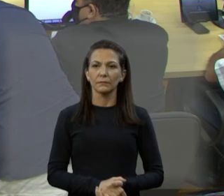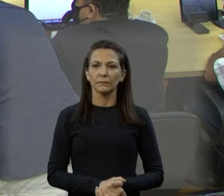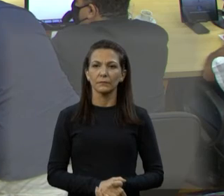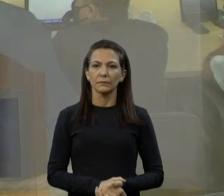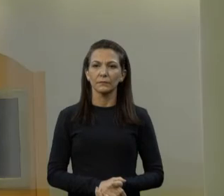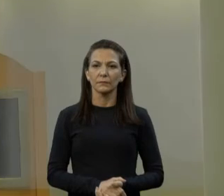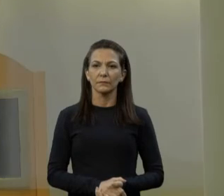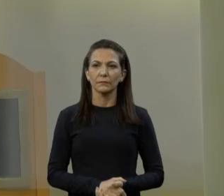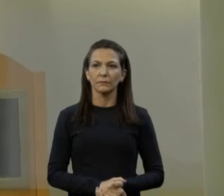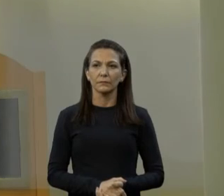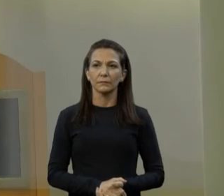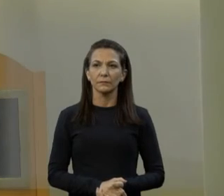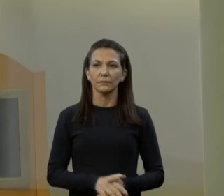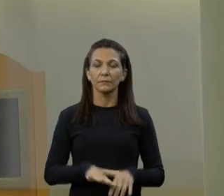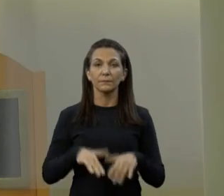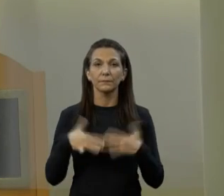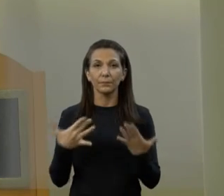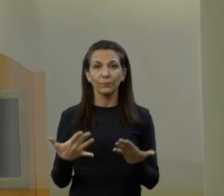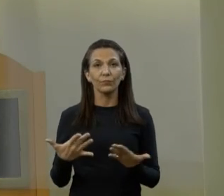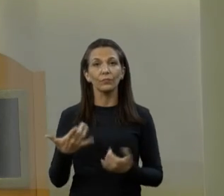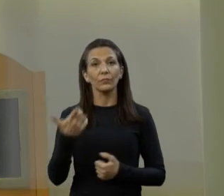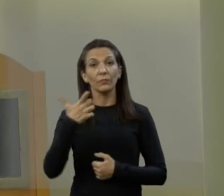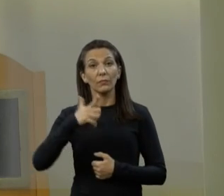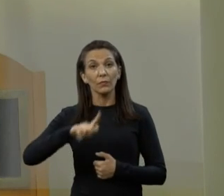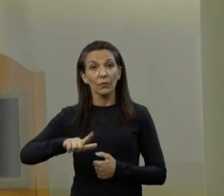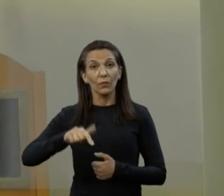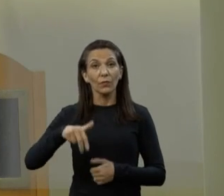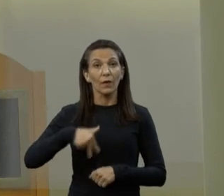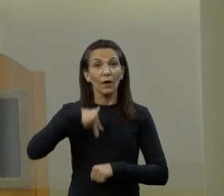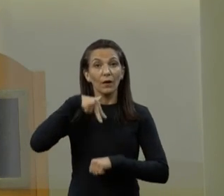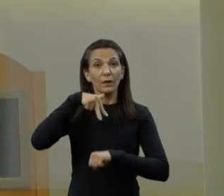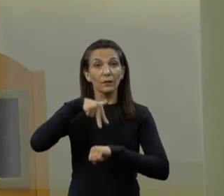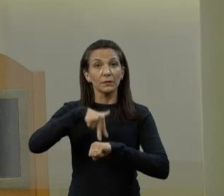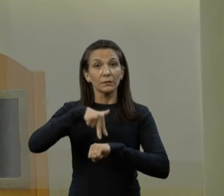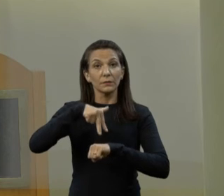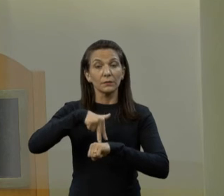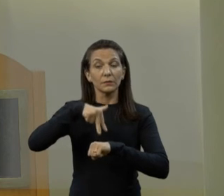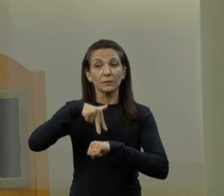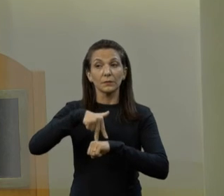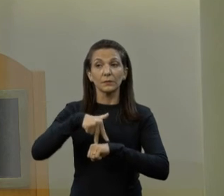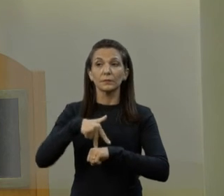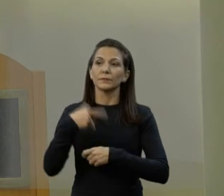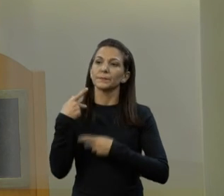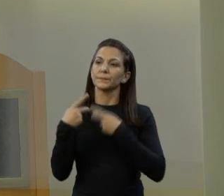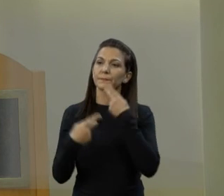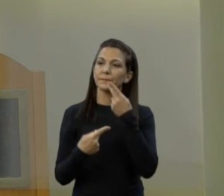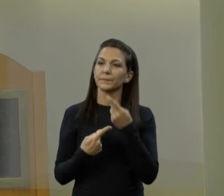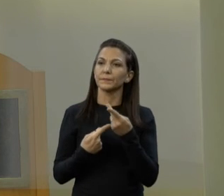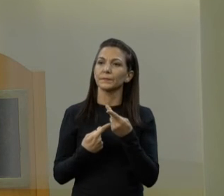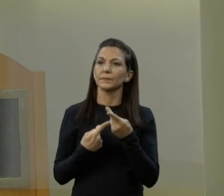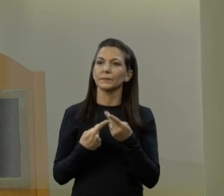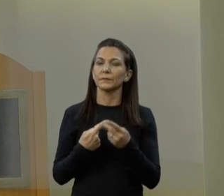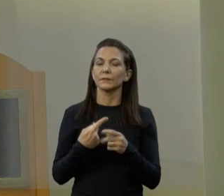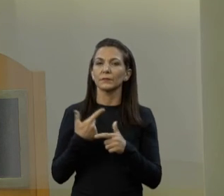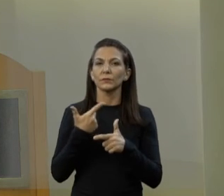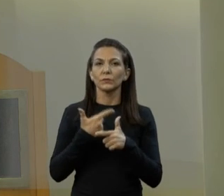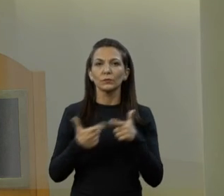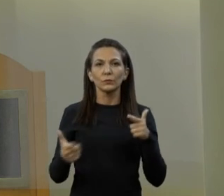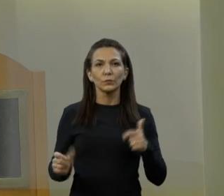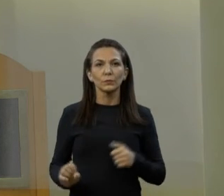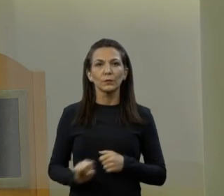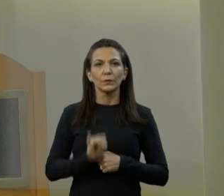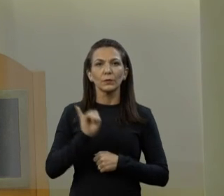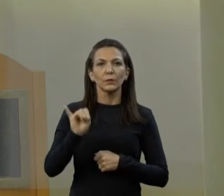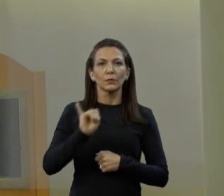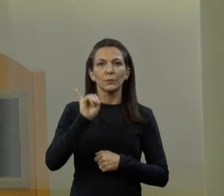é bom novamente eu venho a esta Tribuna para falar sobre a importância da